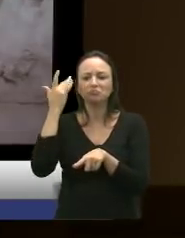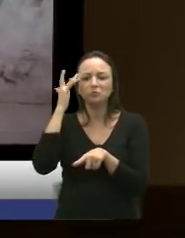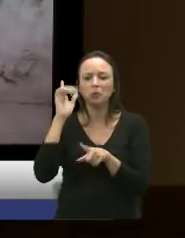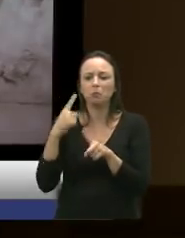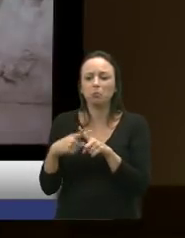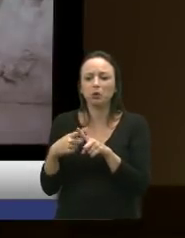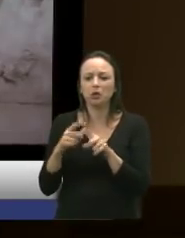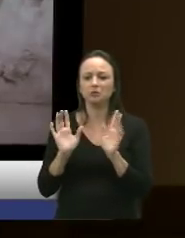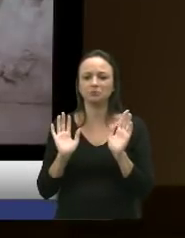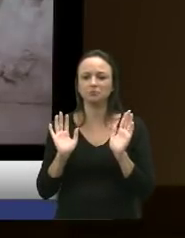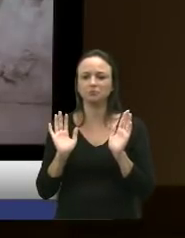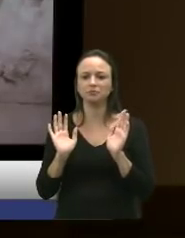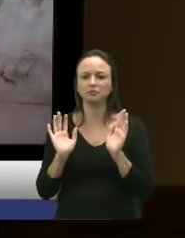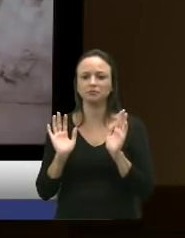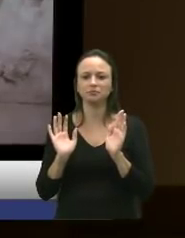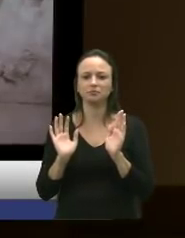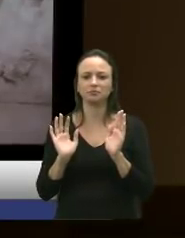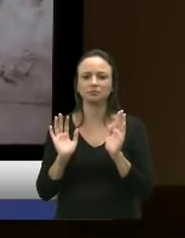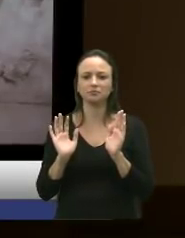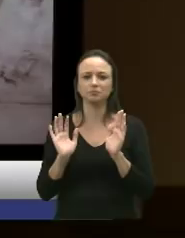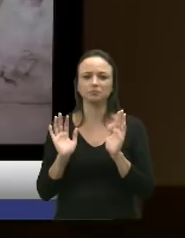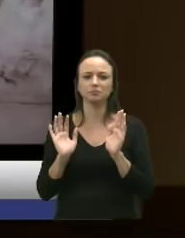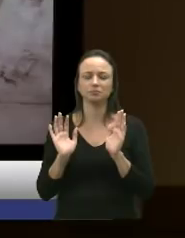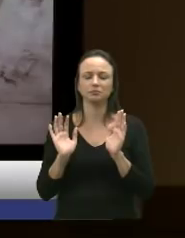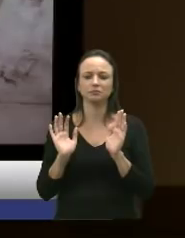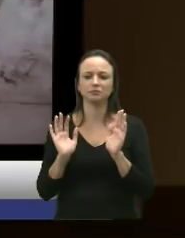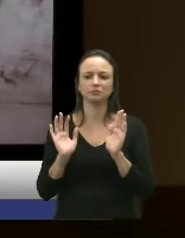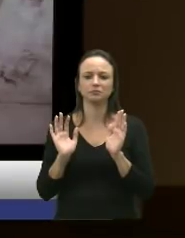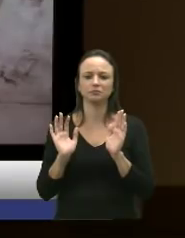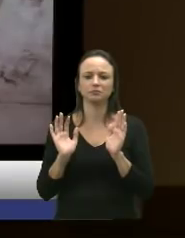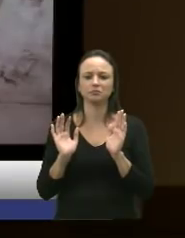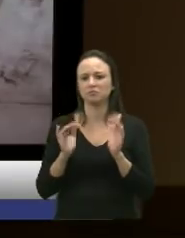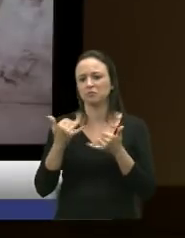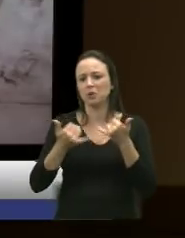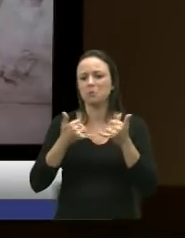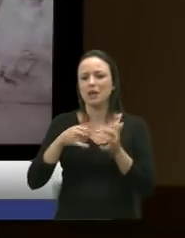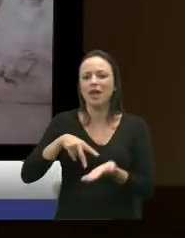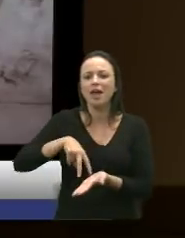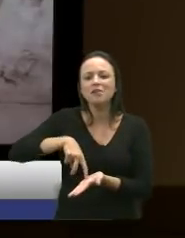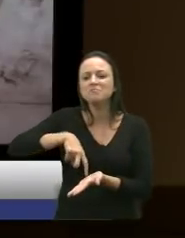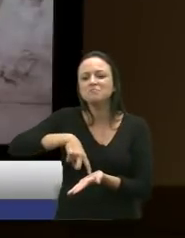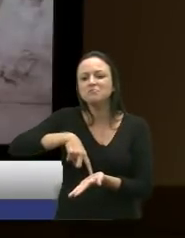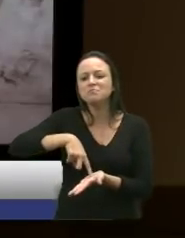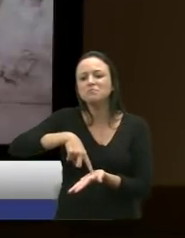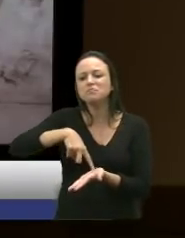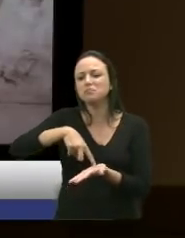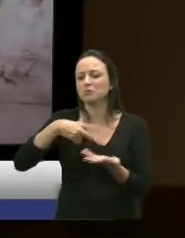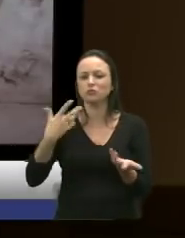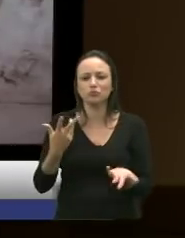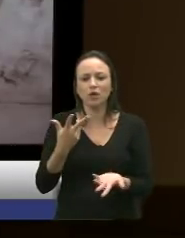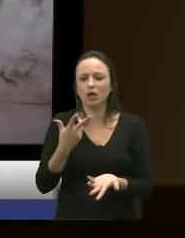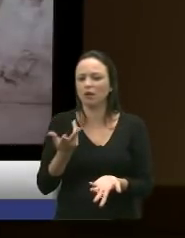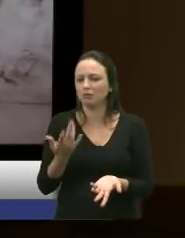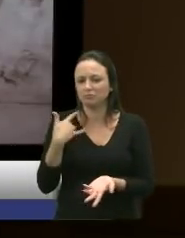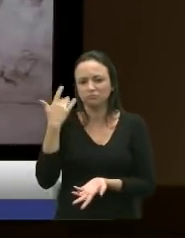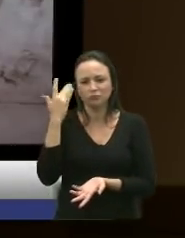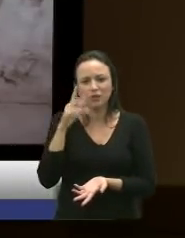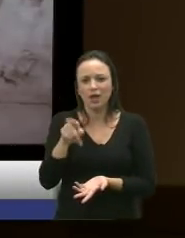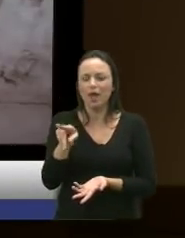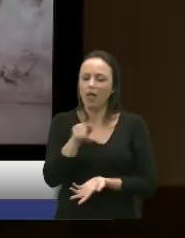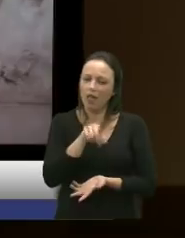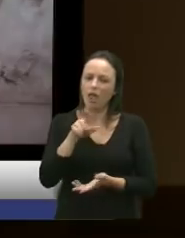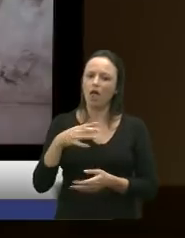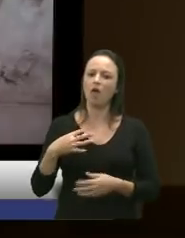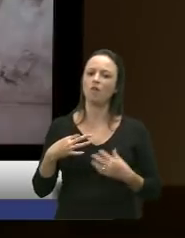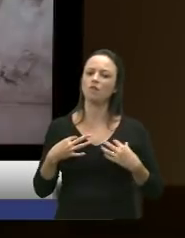isso. Sei lá, brincando de saci, não sei. Mas voluntários. Gente de